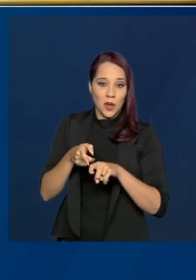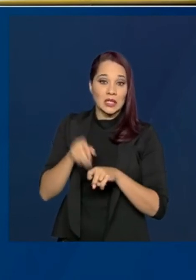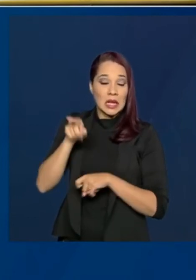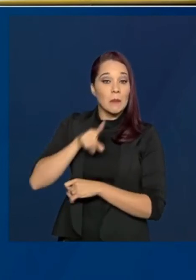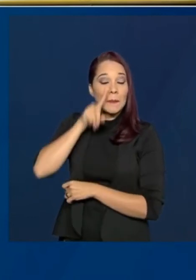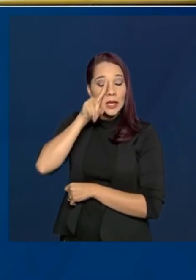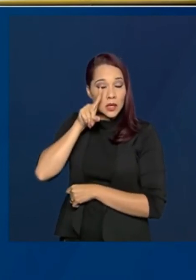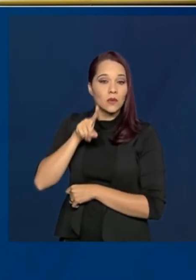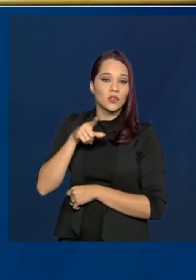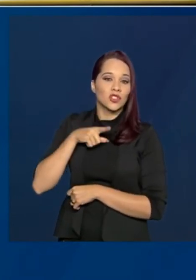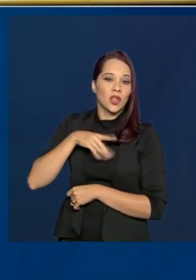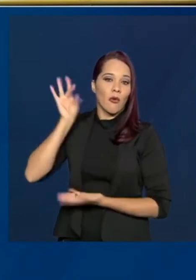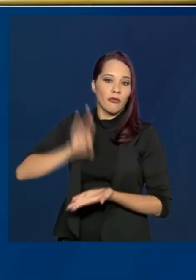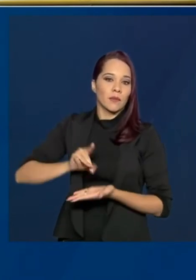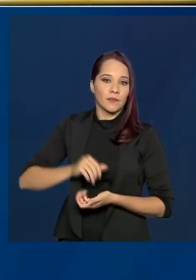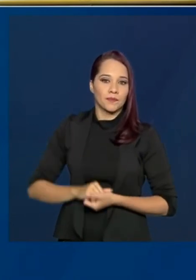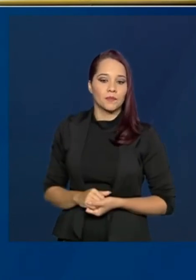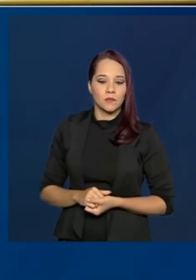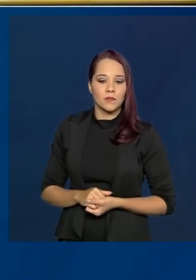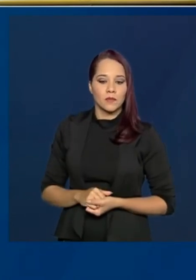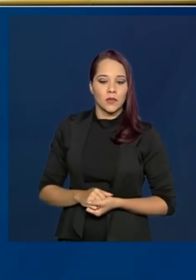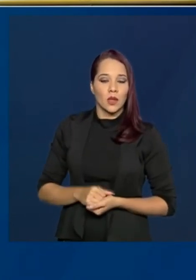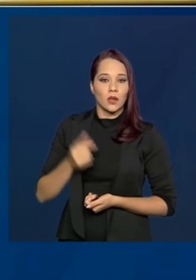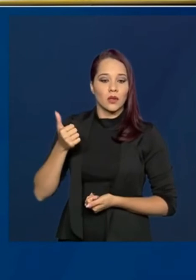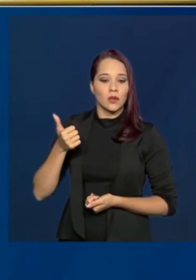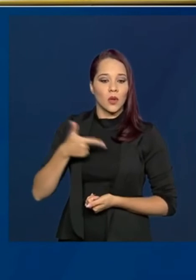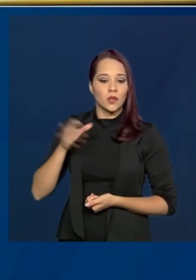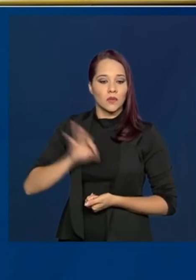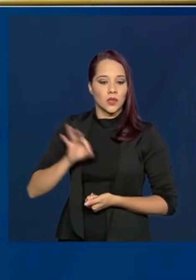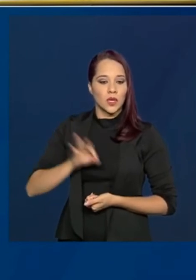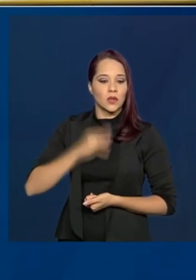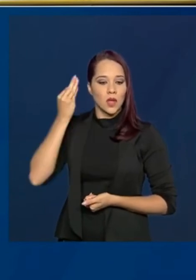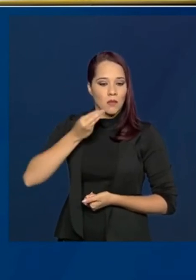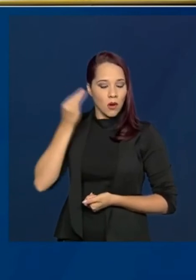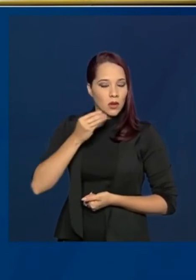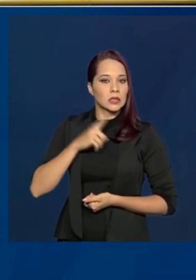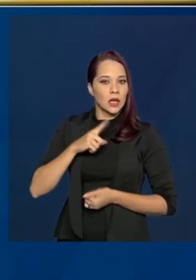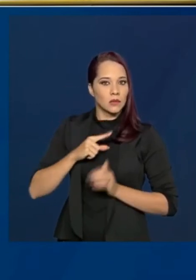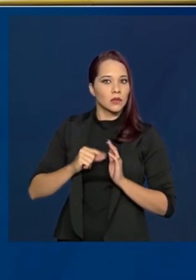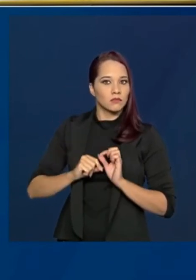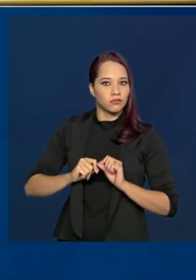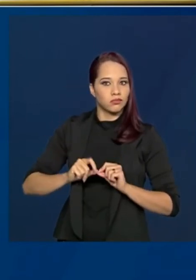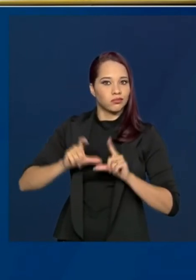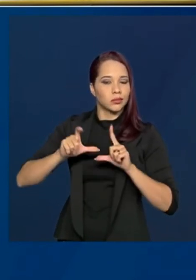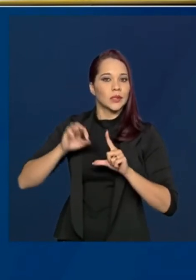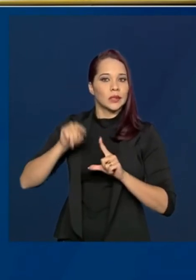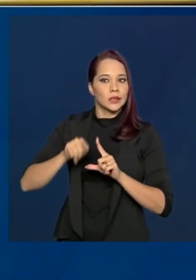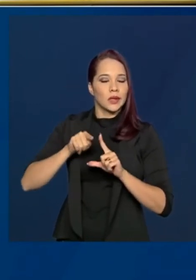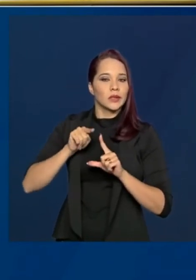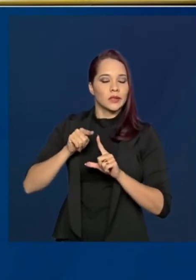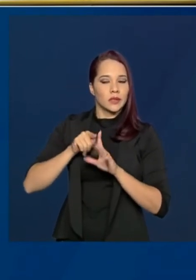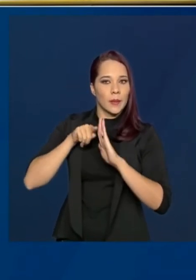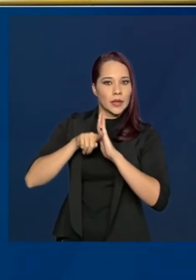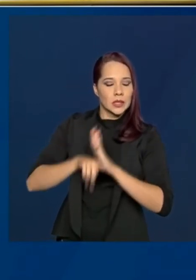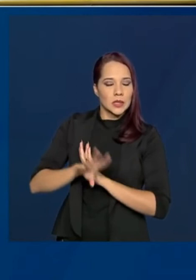grupo é muito pequeno. 12% da amostra do Brasil Conta Comigo apresentou alta pontuação, então, nesse score do inventário breve